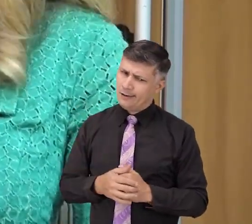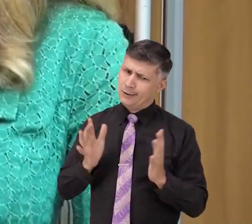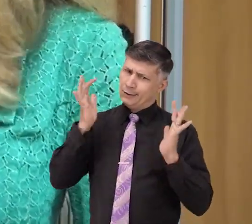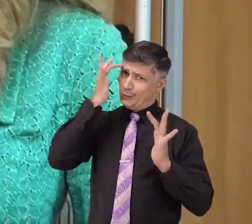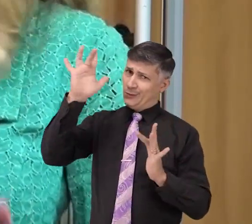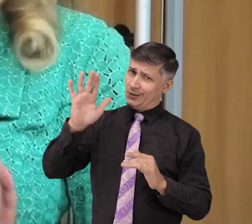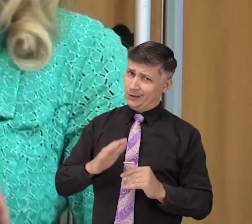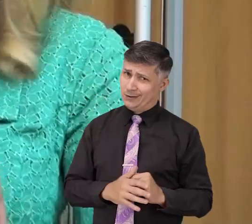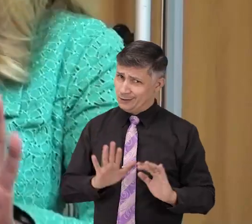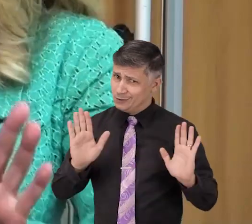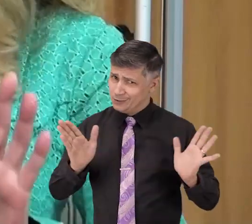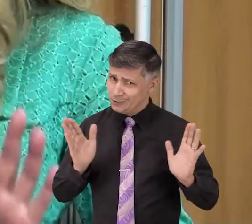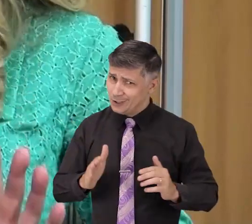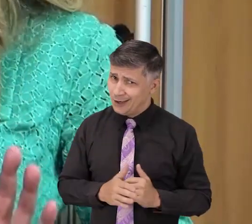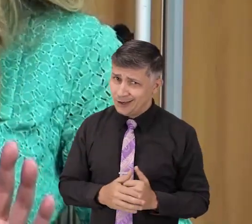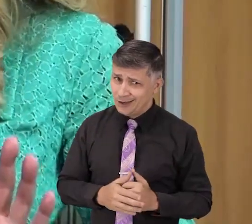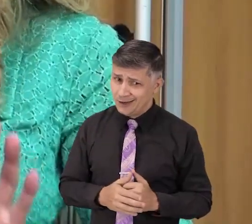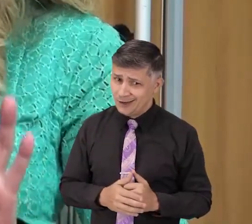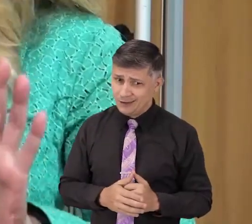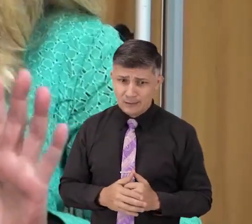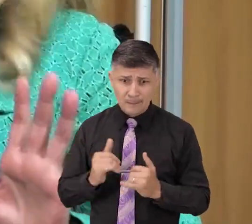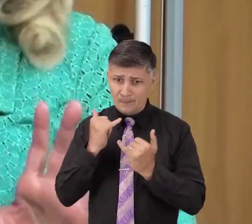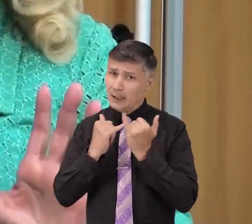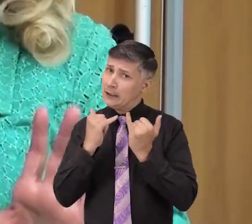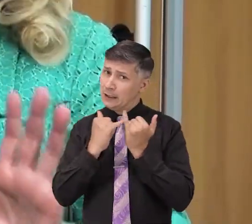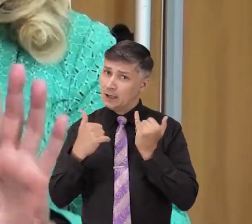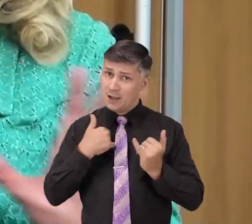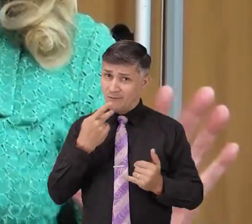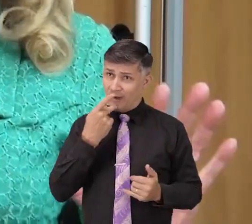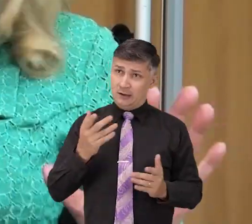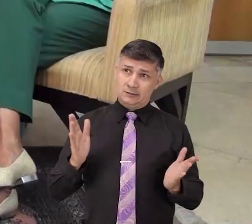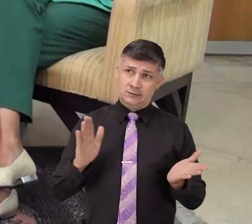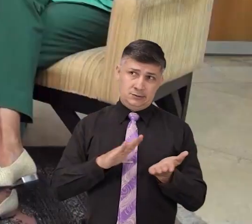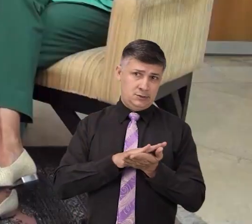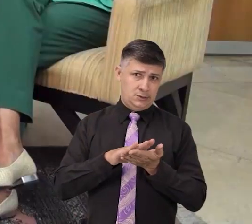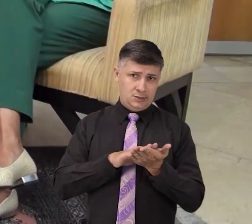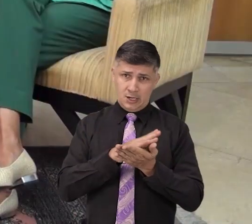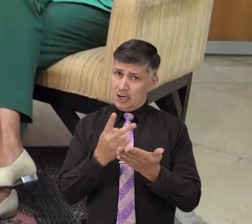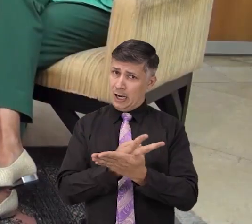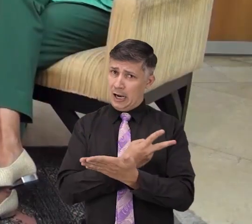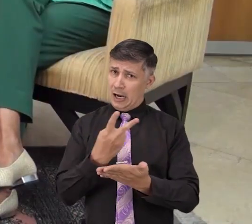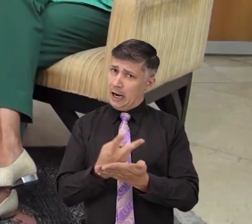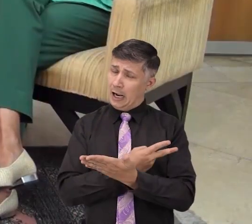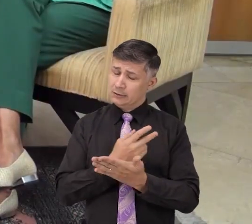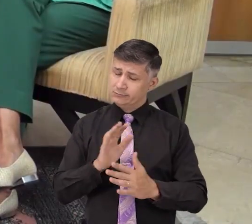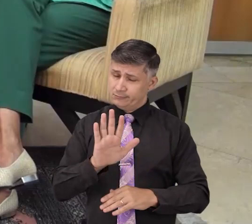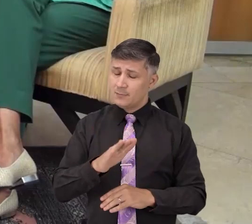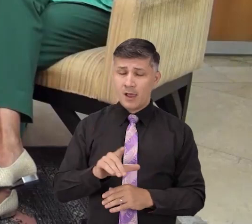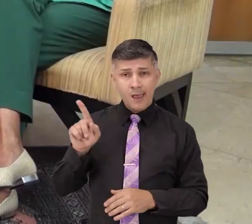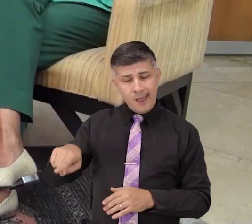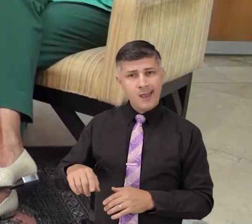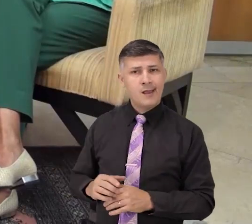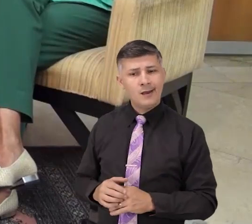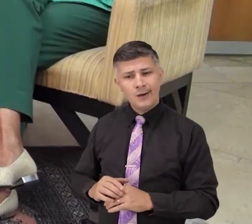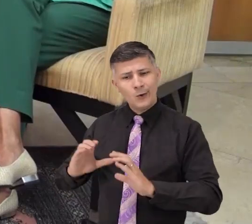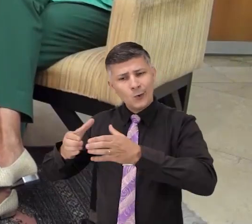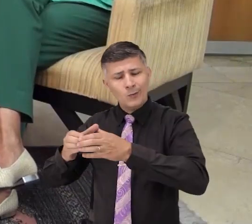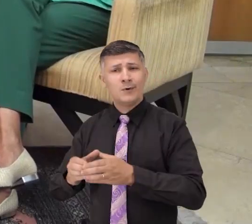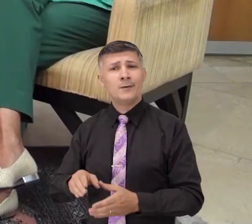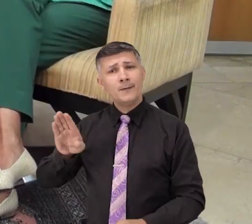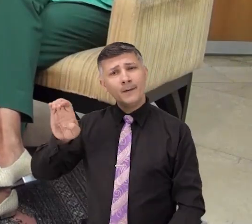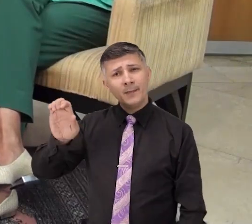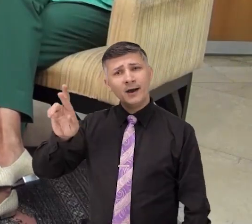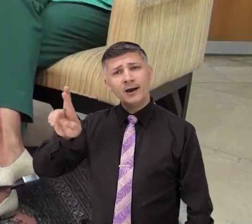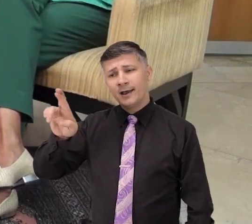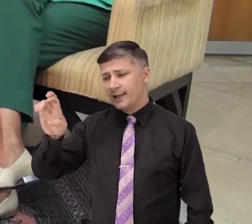Erma... Não sei, ainda bem que eles já estão parecidos. Acho que eu não estou cometendo nenhum deslize. Então, era Erma